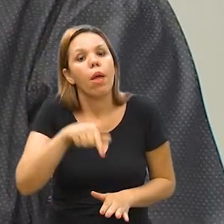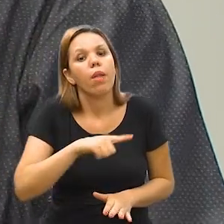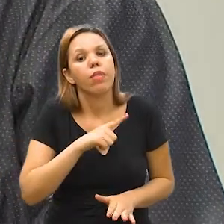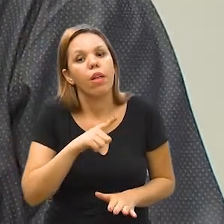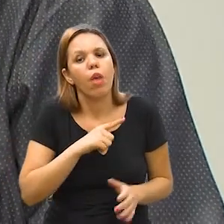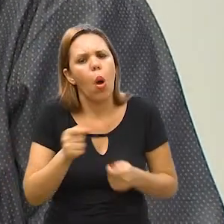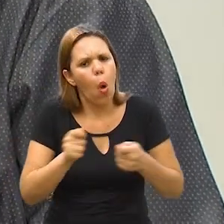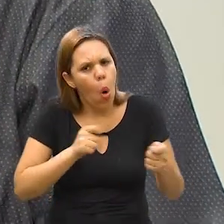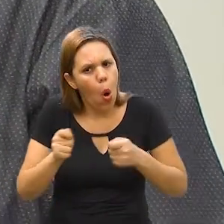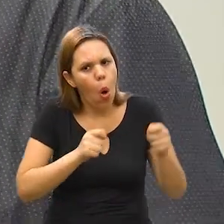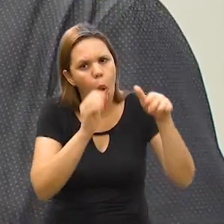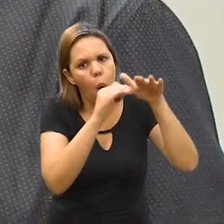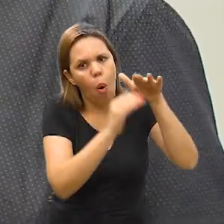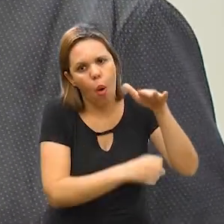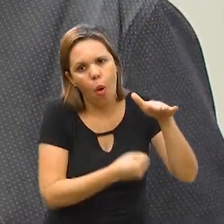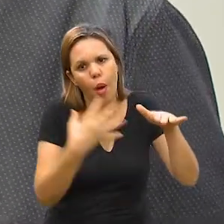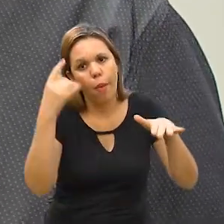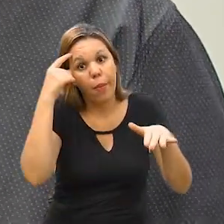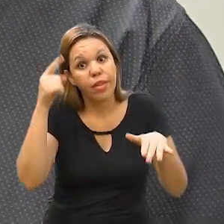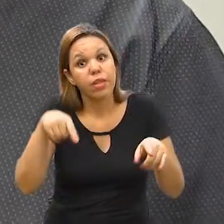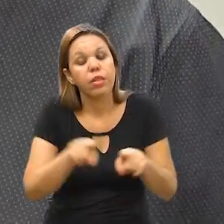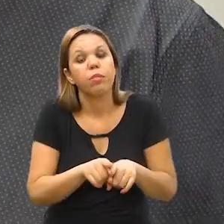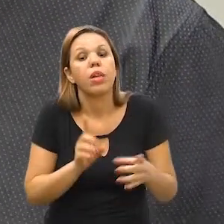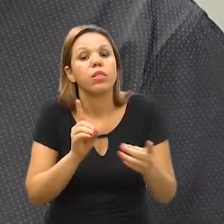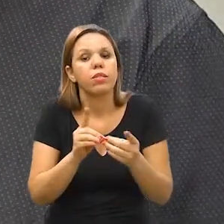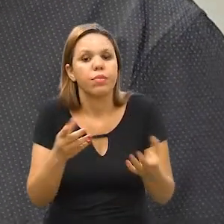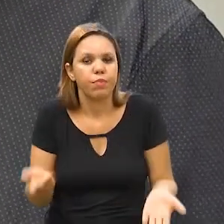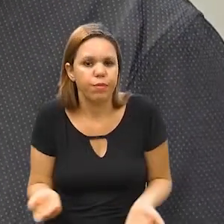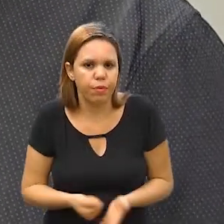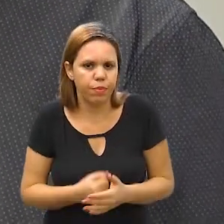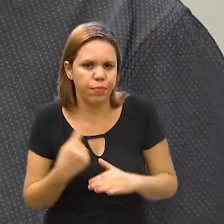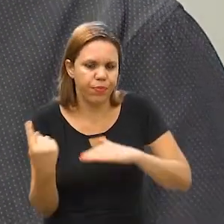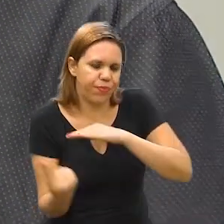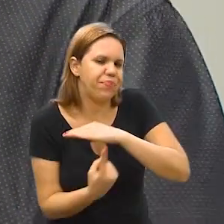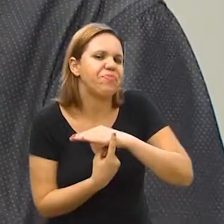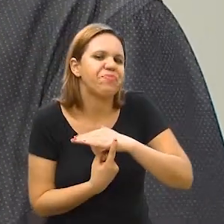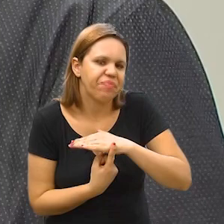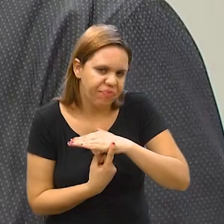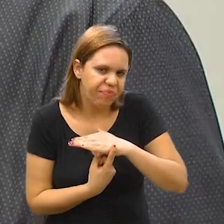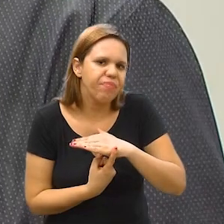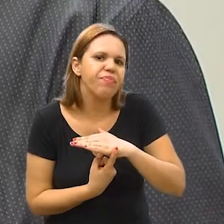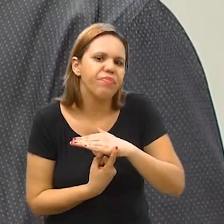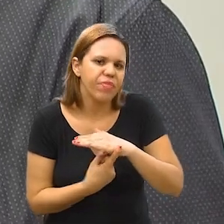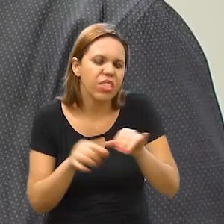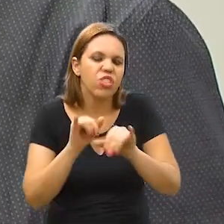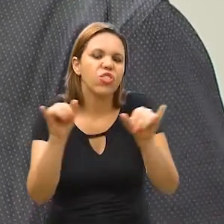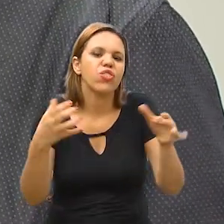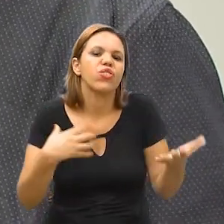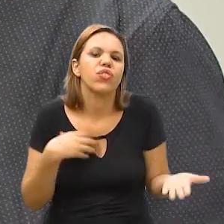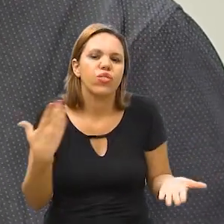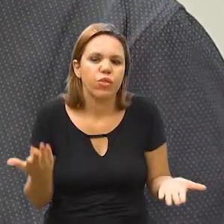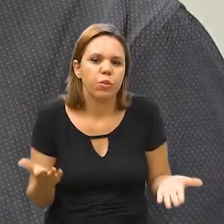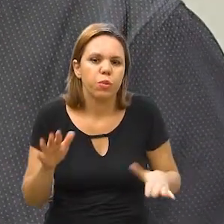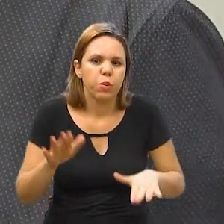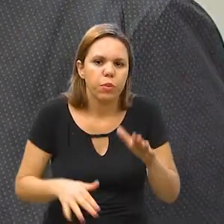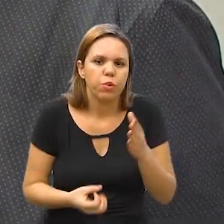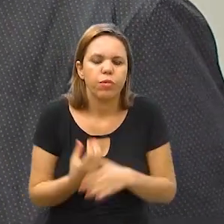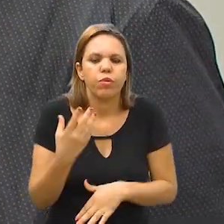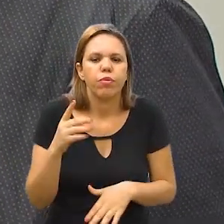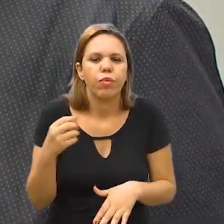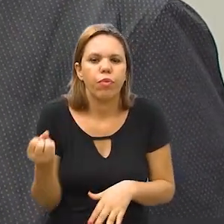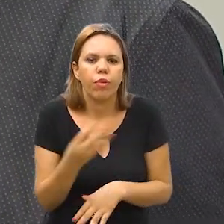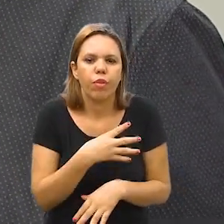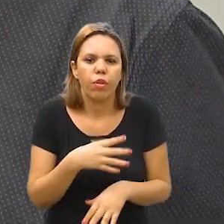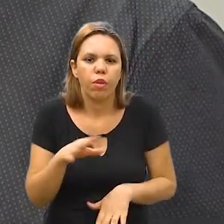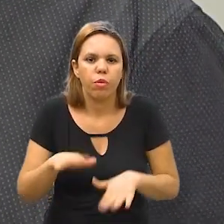bom controle do estoque, ela vai ter que pensar também no atendimento aos clientes, na forma de divulgação. Então, de repente, é uma situação